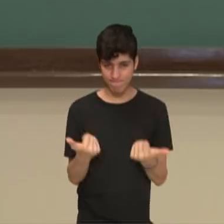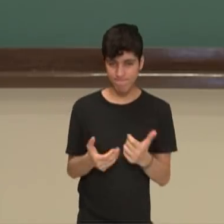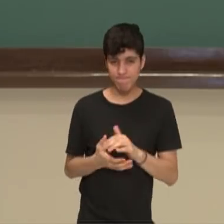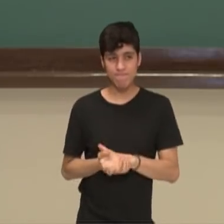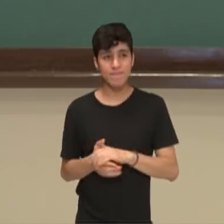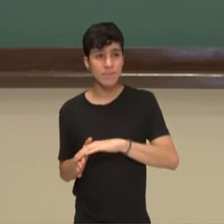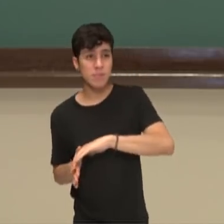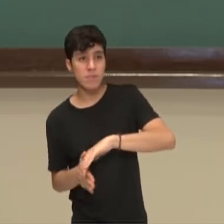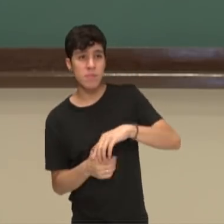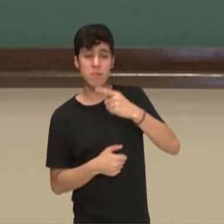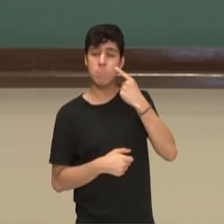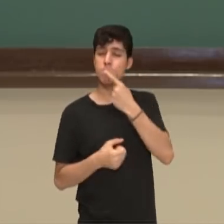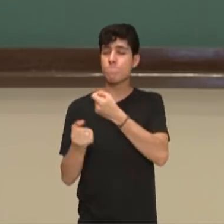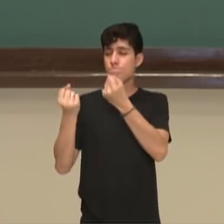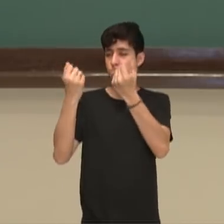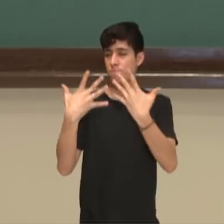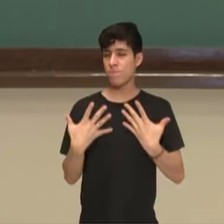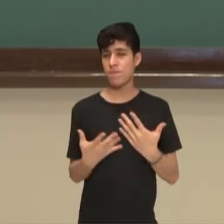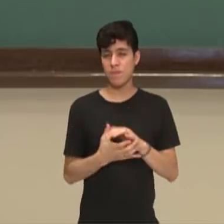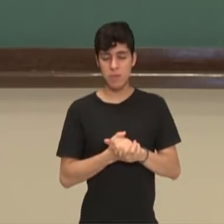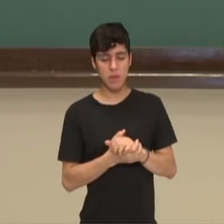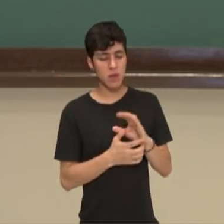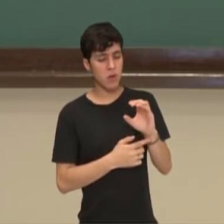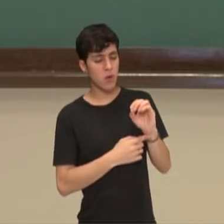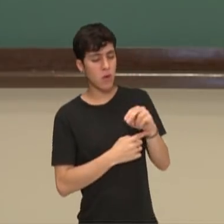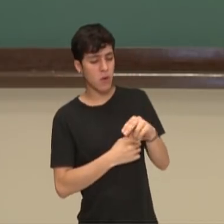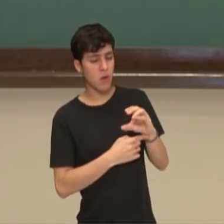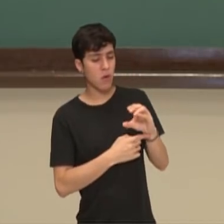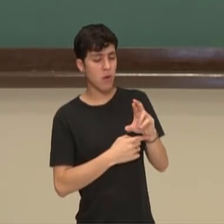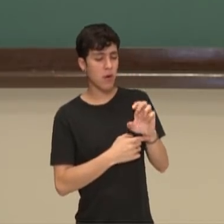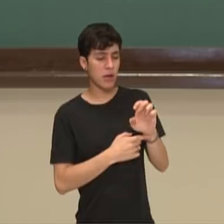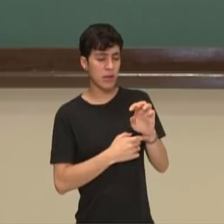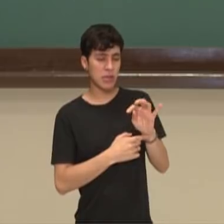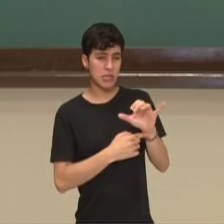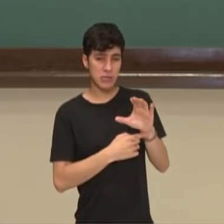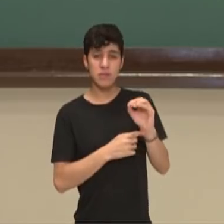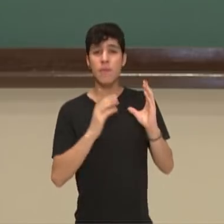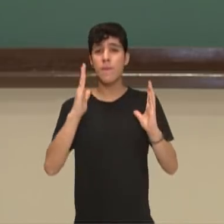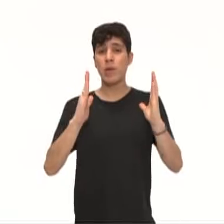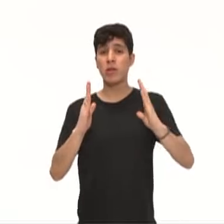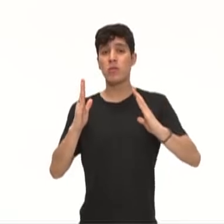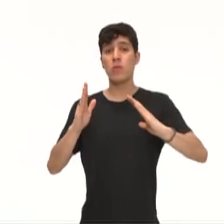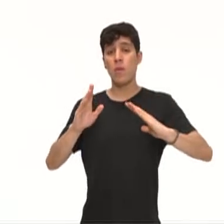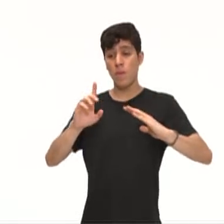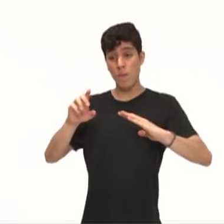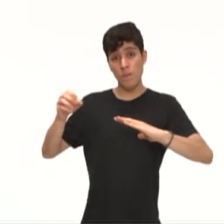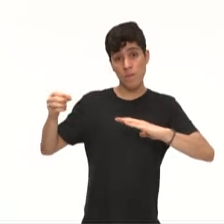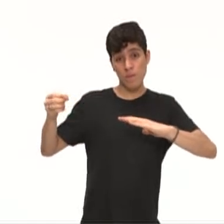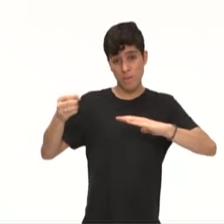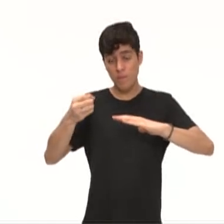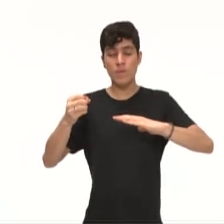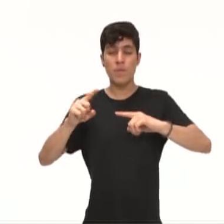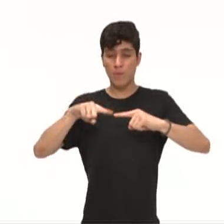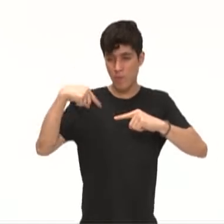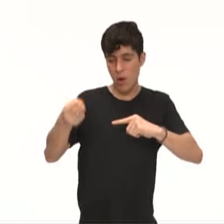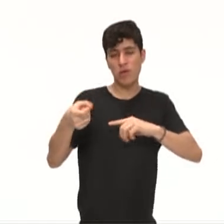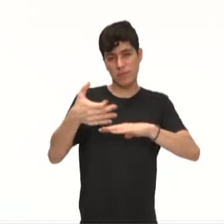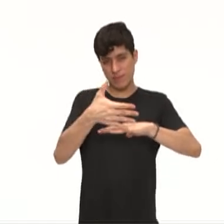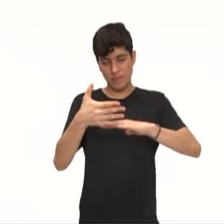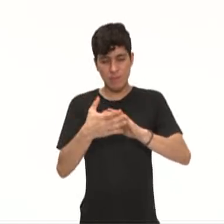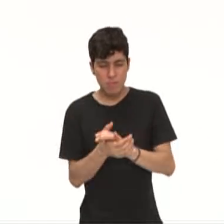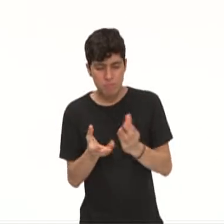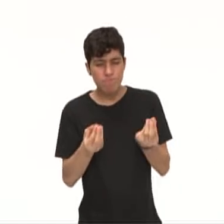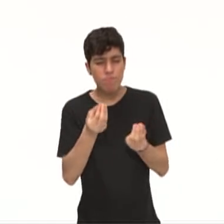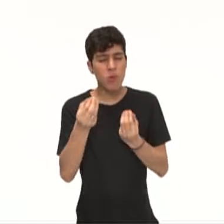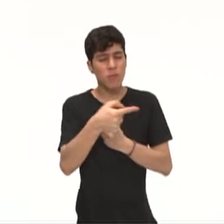do concretismo, tá? Concretismo é um período do pós-modernismo. Após as ações da Semana Arte Moderna, o tempo iria